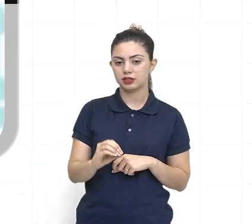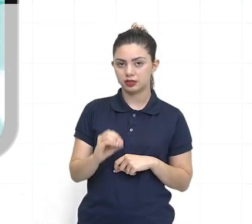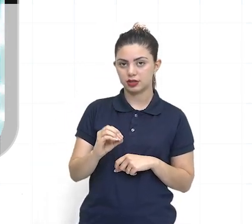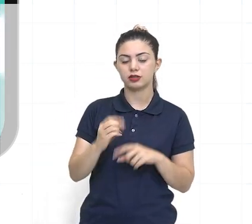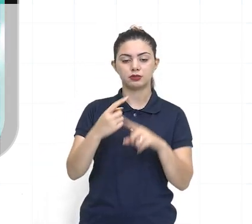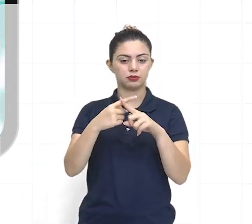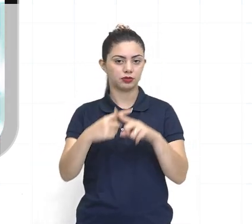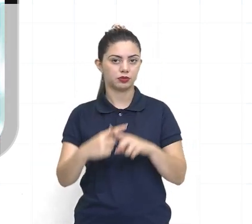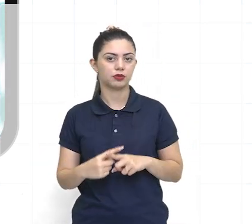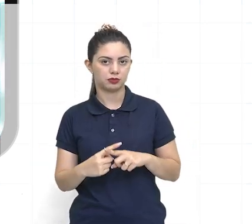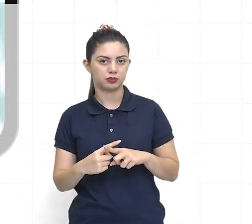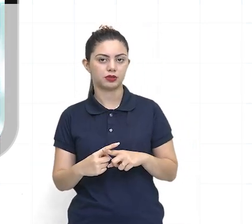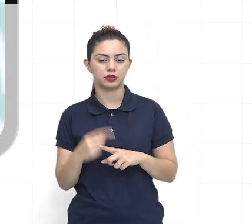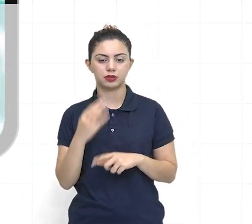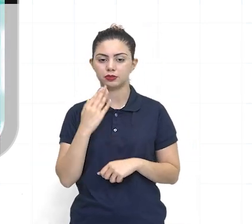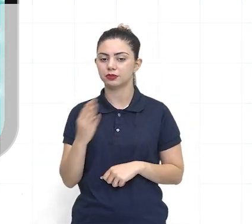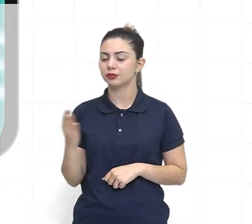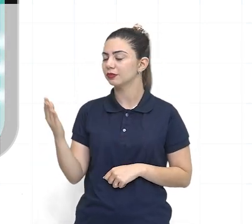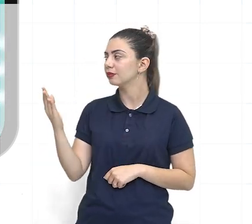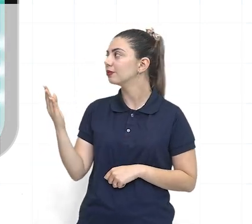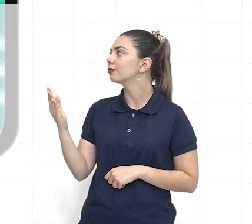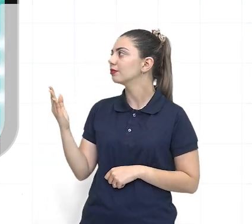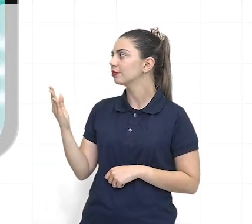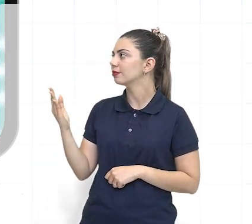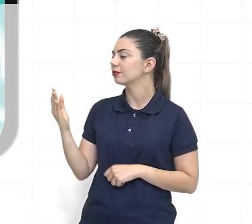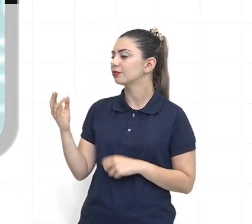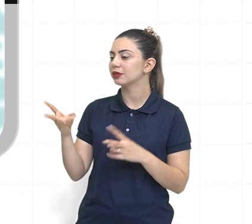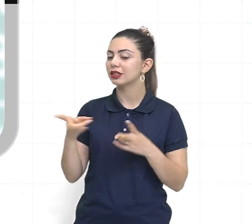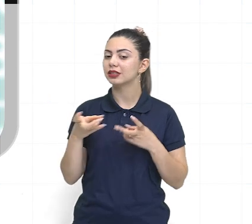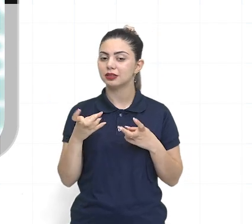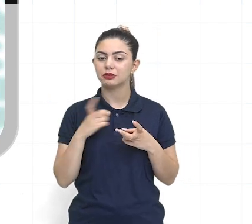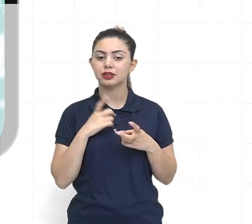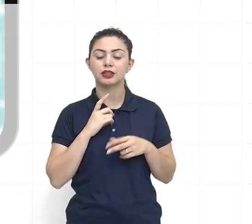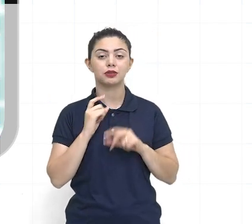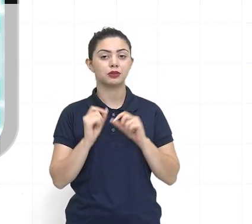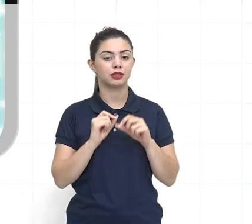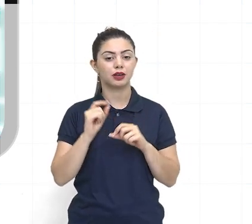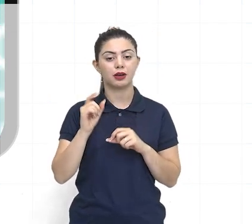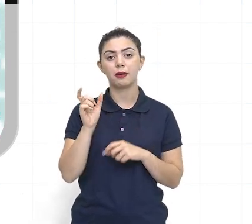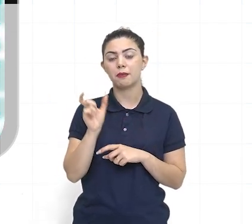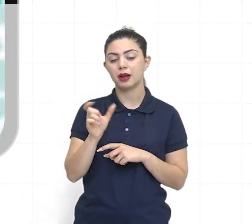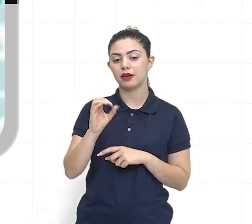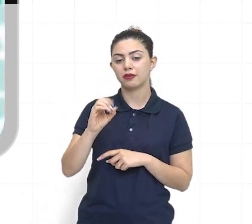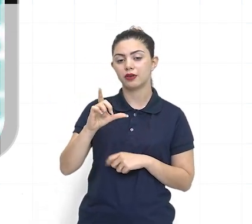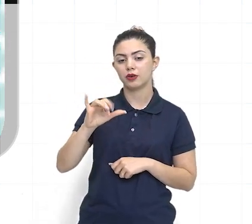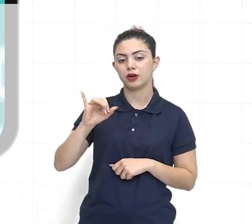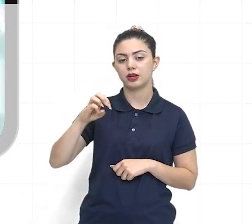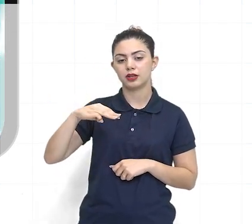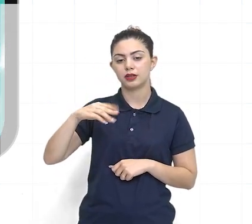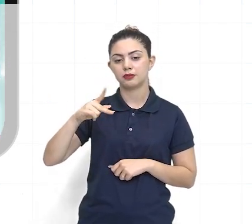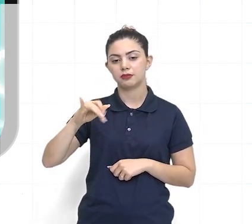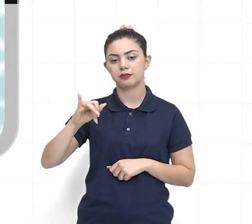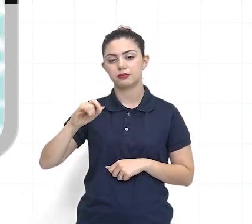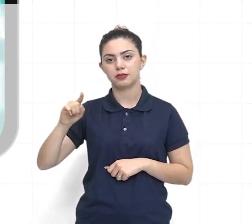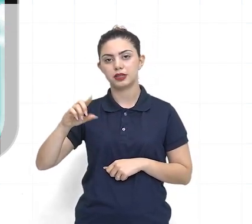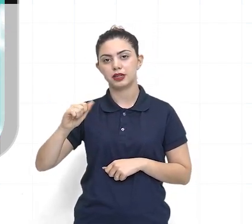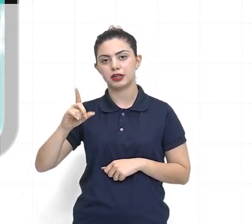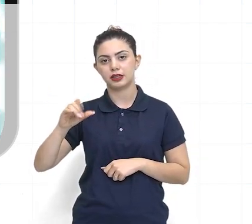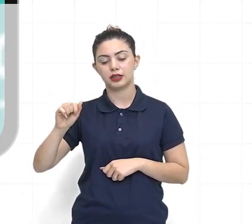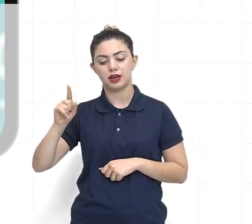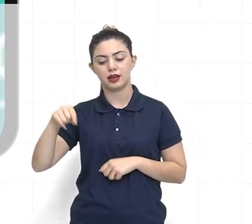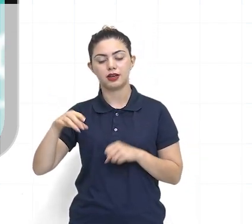Olimpíada. Observe que flexionou aqui em gênero. Eu tenho a palavra Olimpíada, que é o